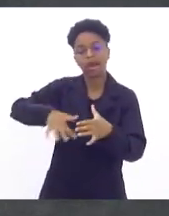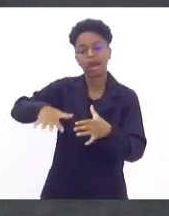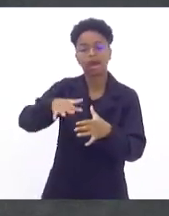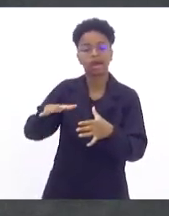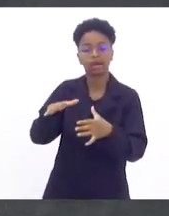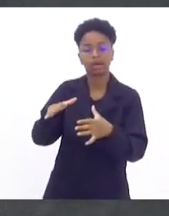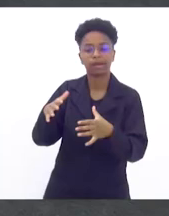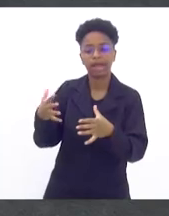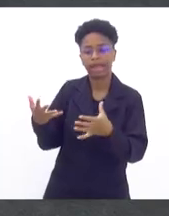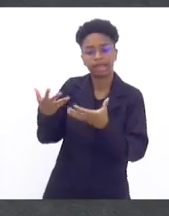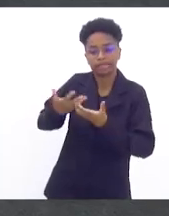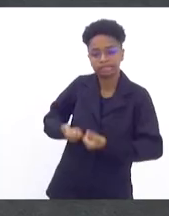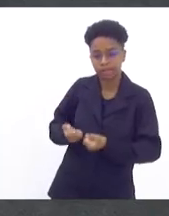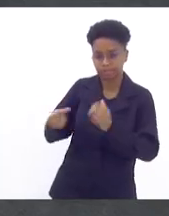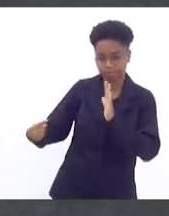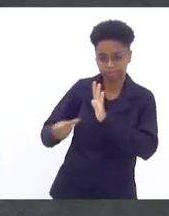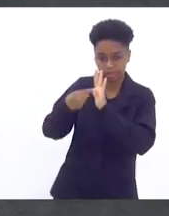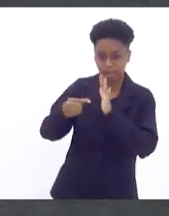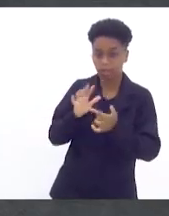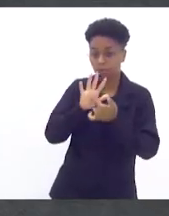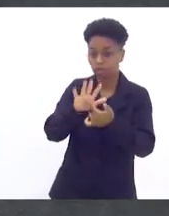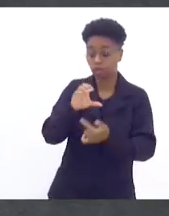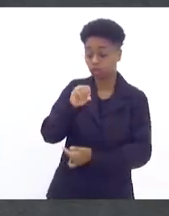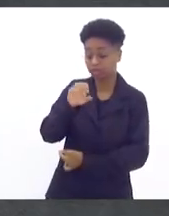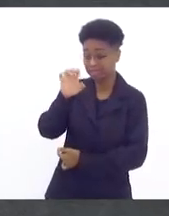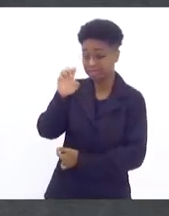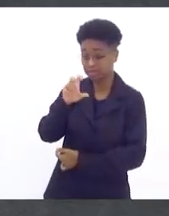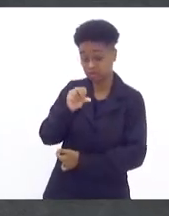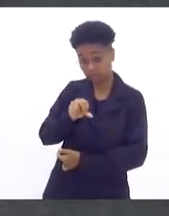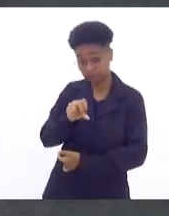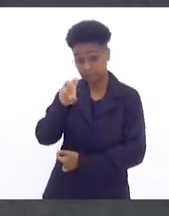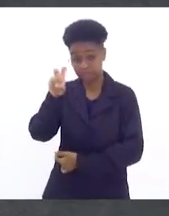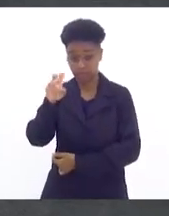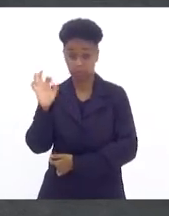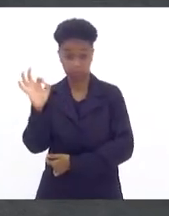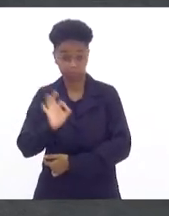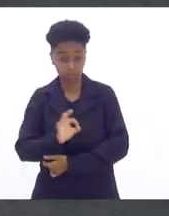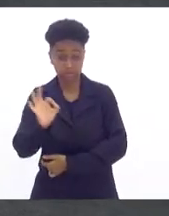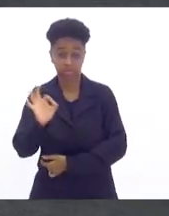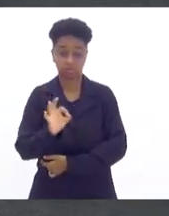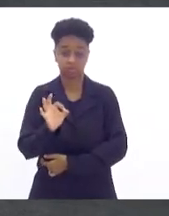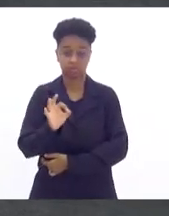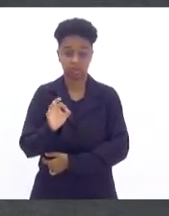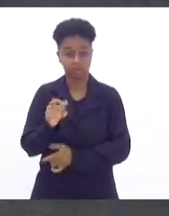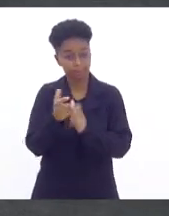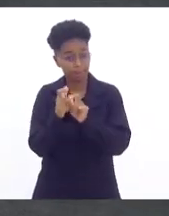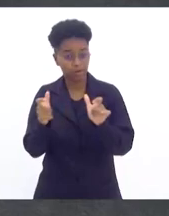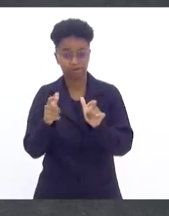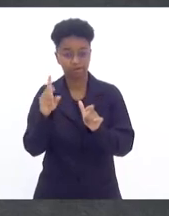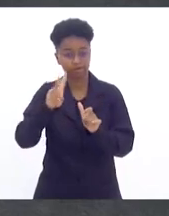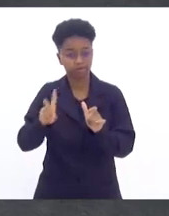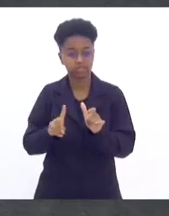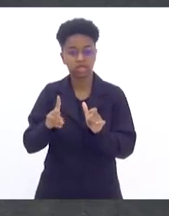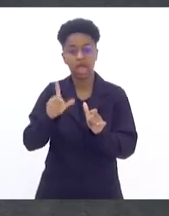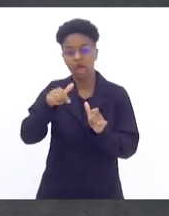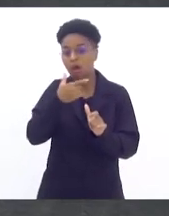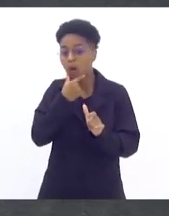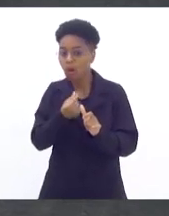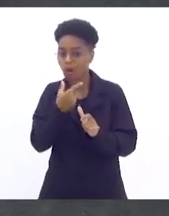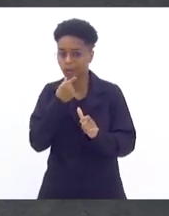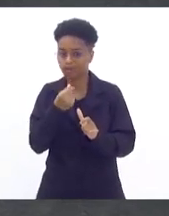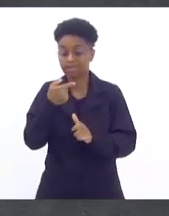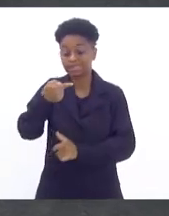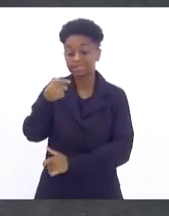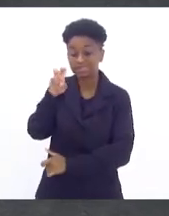federal apontou que em 95% dos dos abundadores são homens e 75%